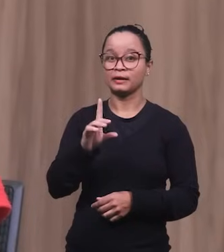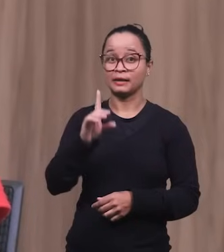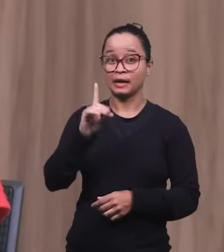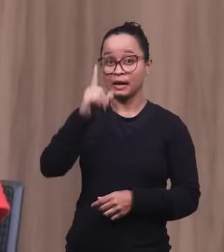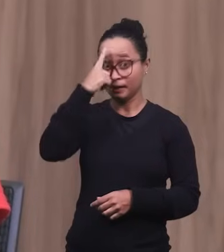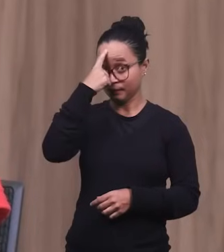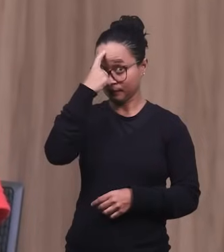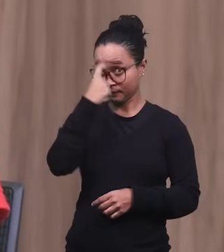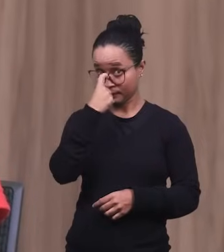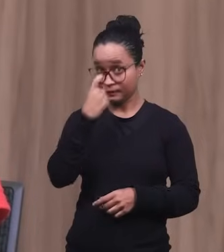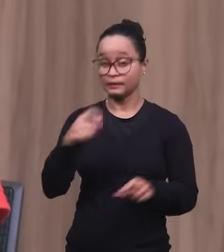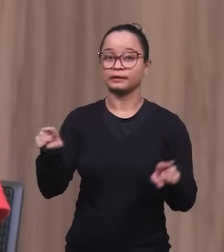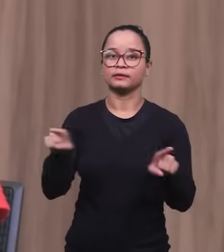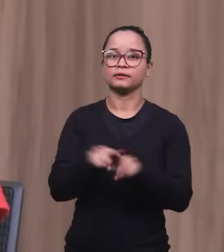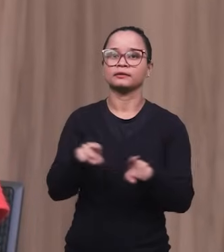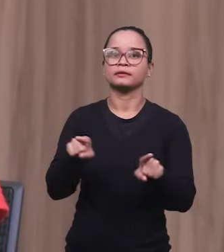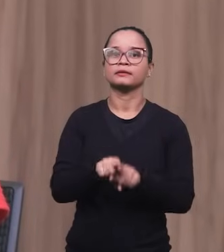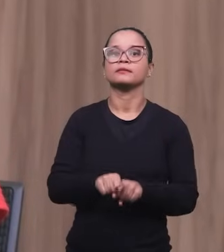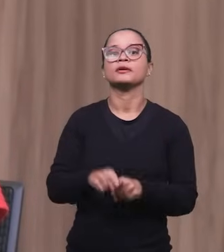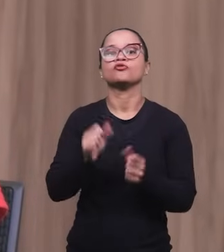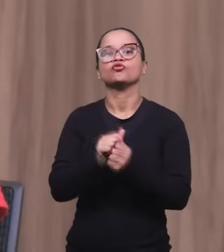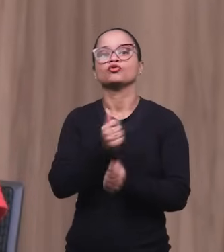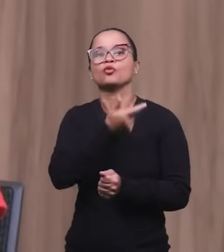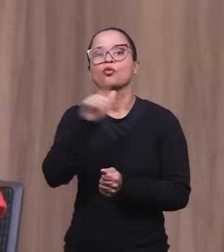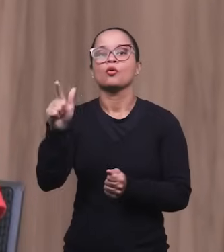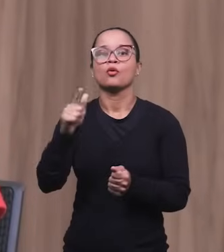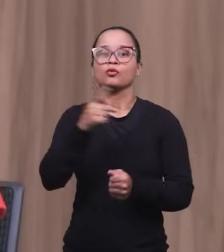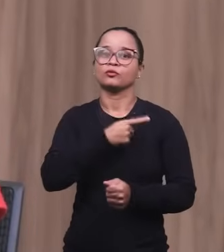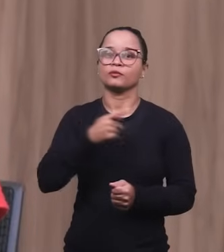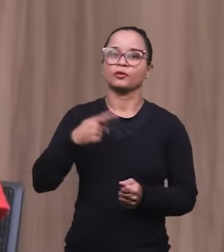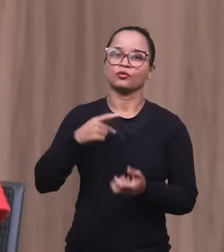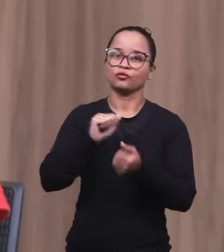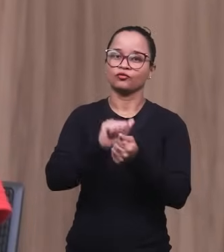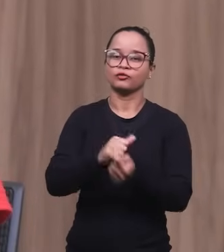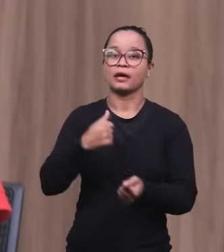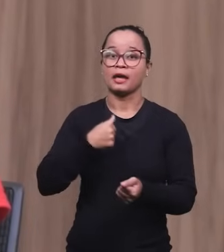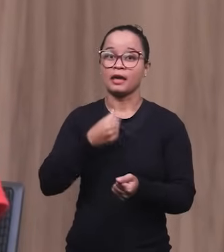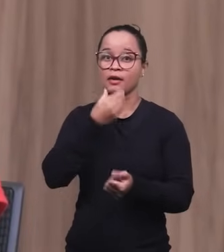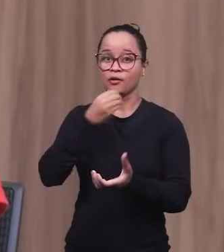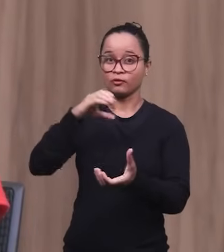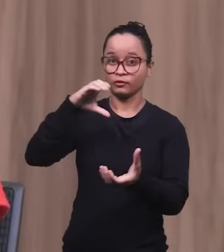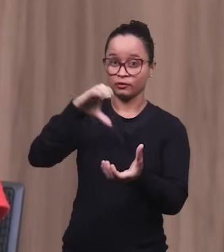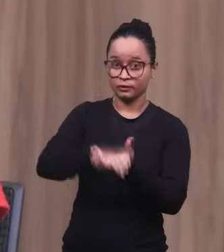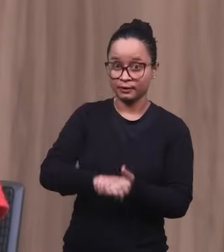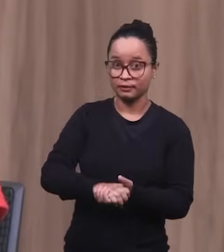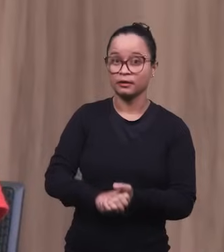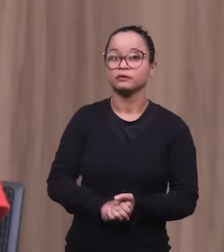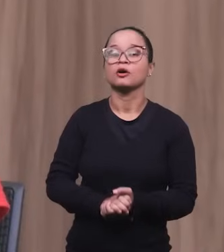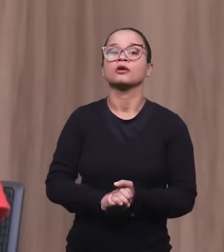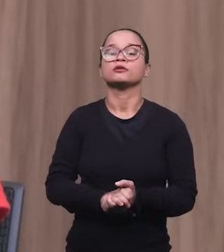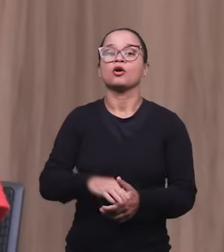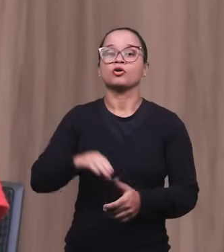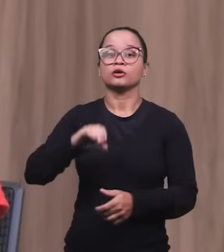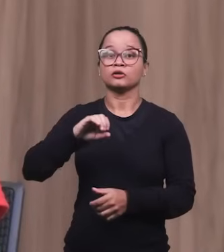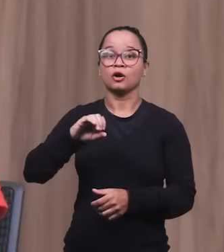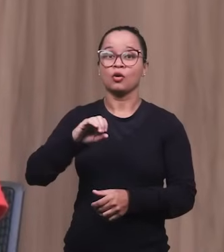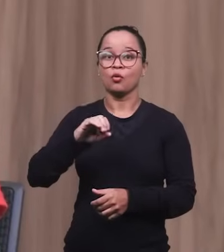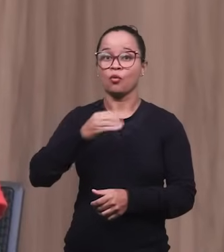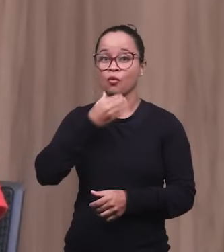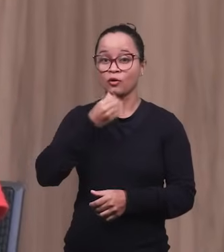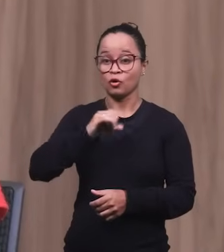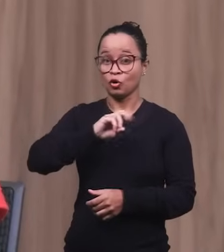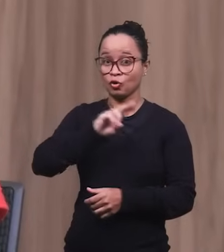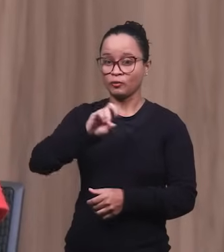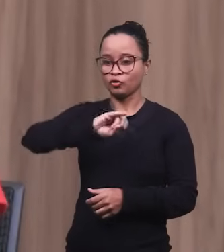com o Pastor Anderson, o Pastor João Alexandre e o Pastor Sebastião Diniz. E eu sou casada com o João Alexandre e nós somos pais do